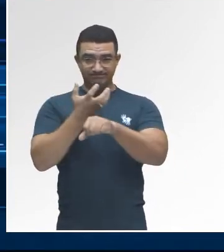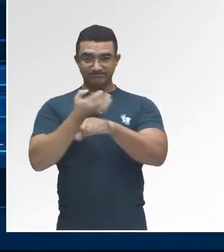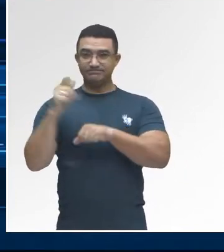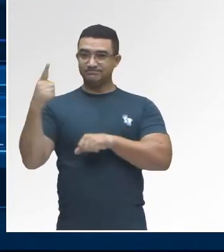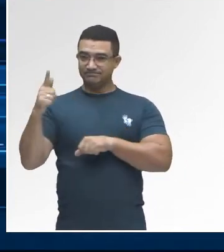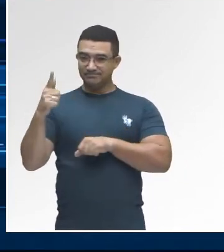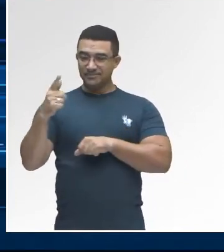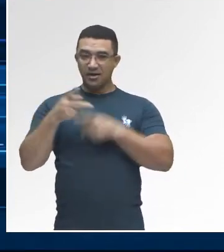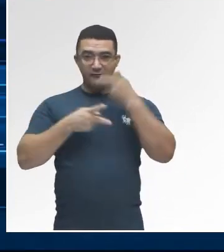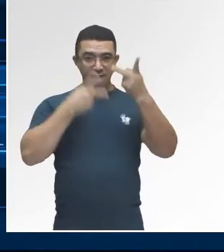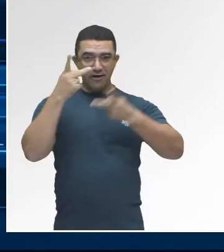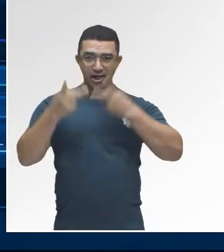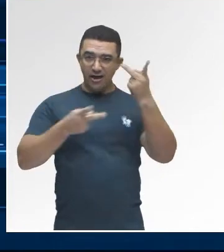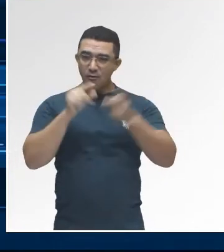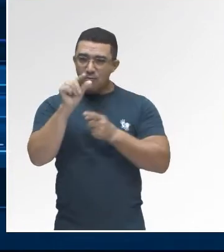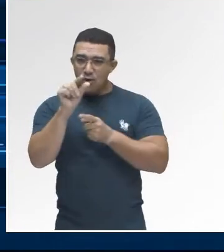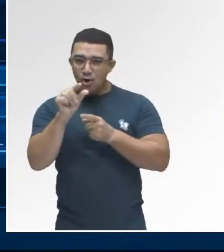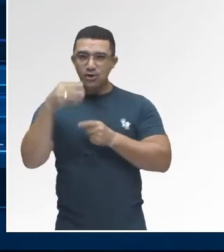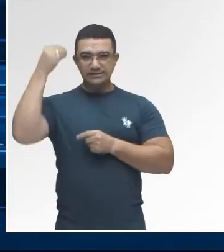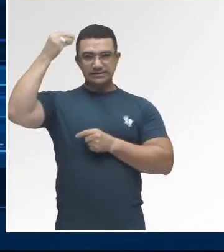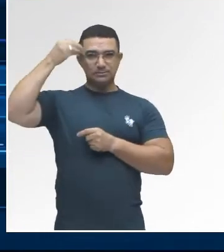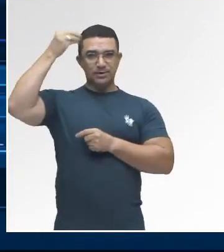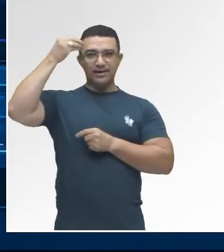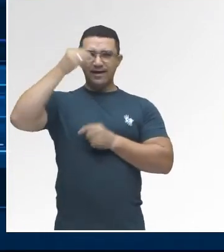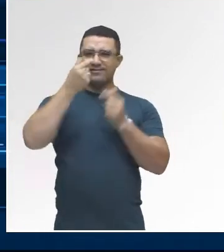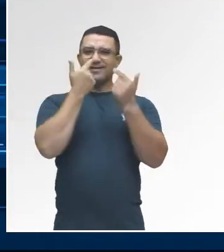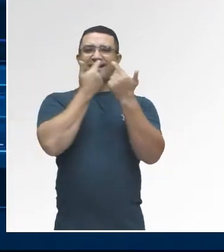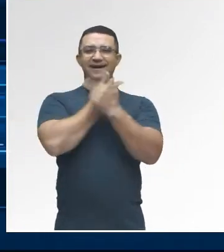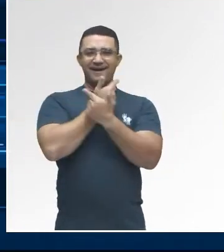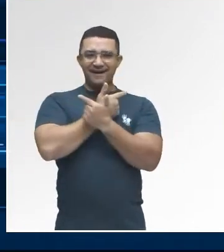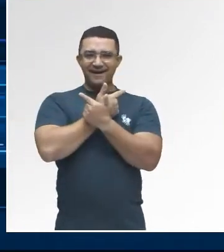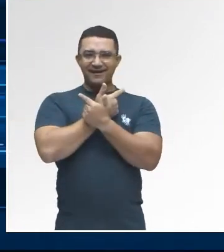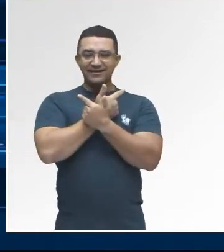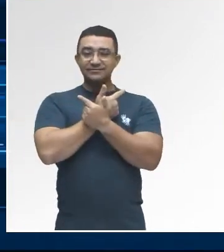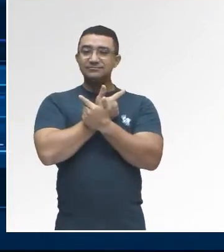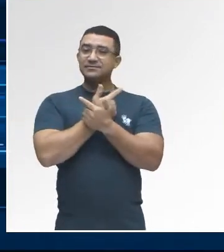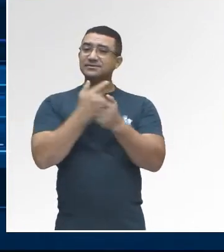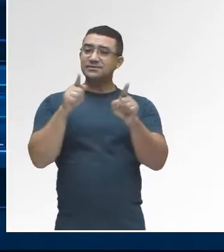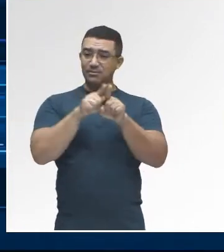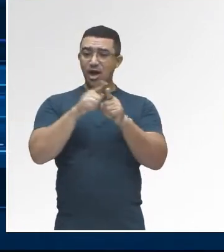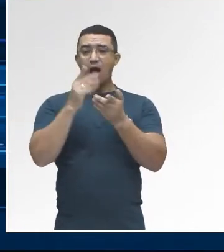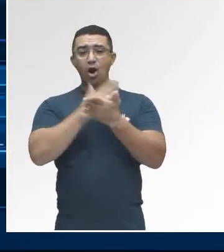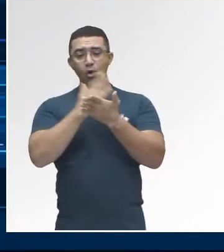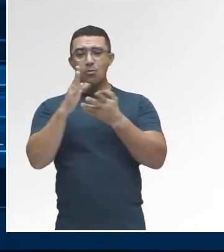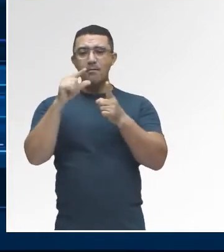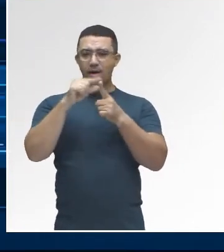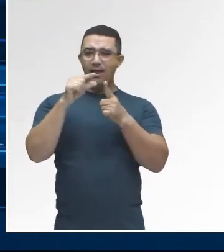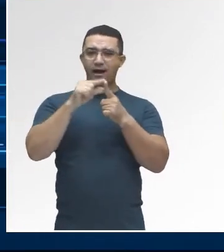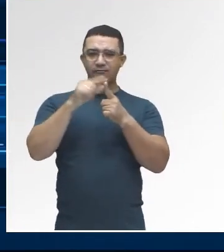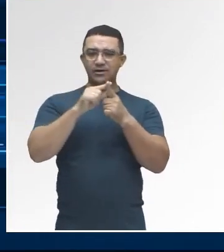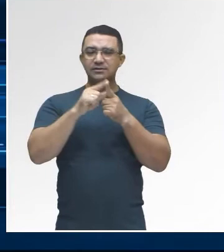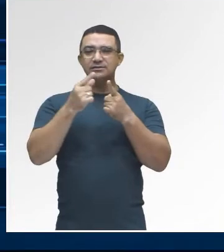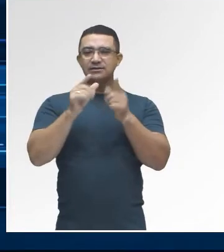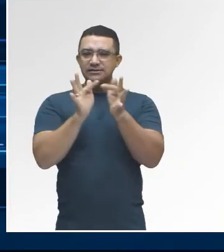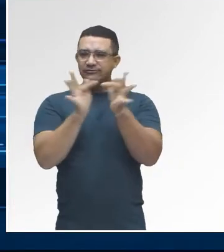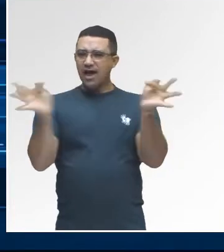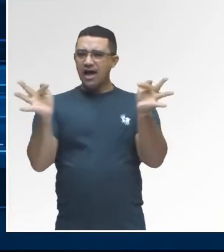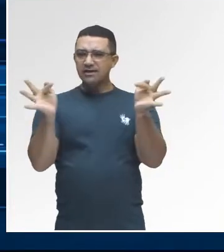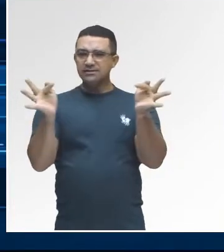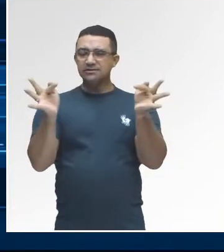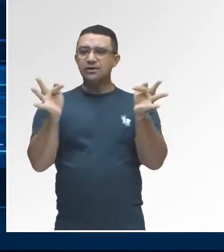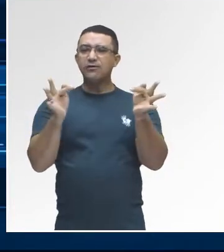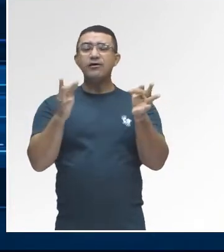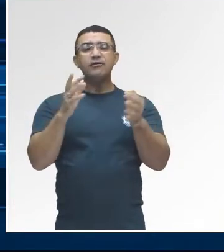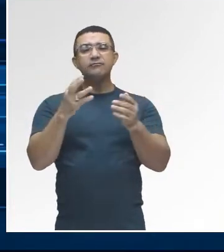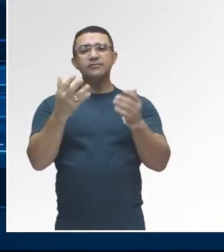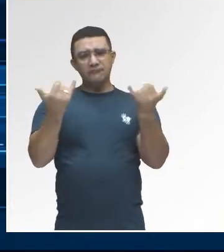bem engraçada, né, que é justamente uma das nossas expressões de vocabulário que nós aprendemos hoje, né. Então, professor, conta para a gente